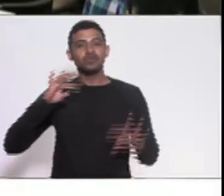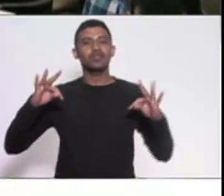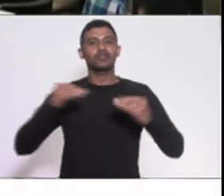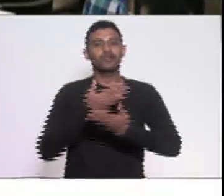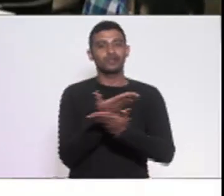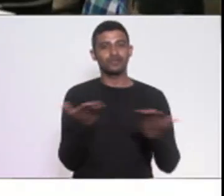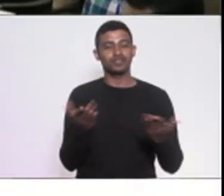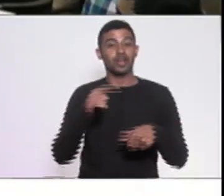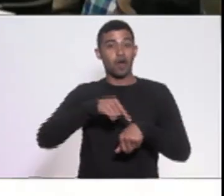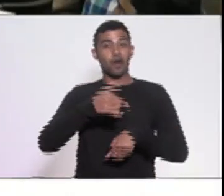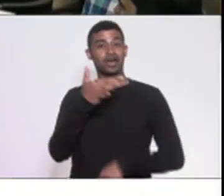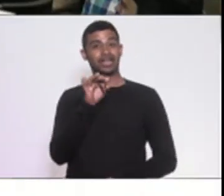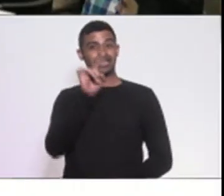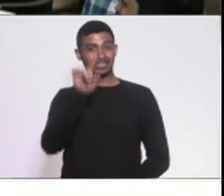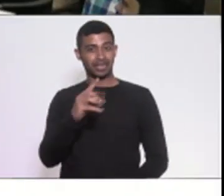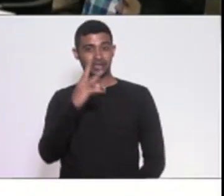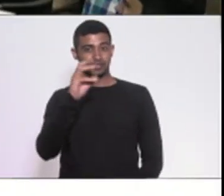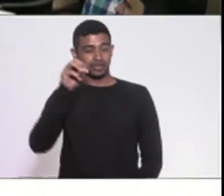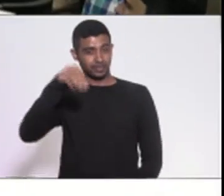Todos às